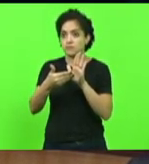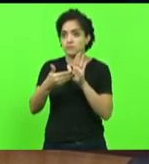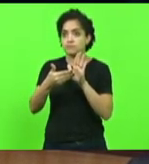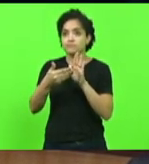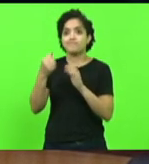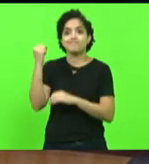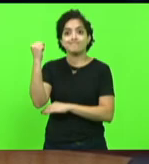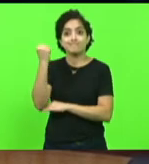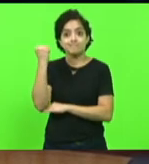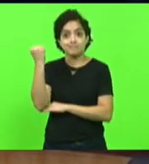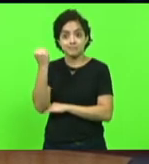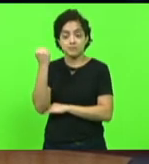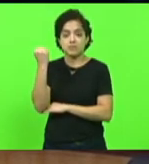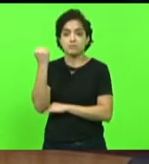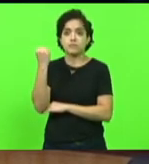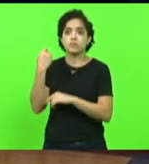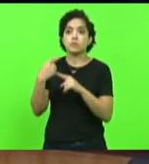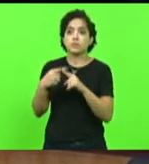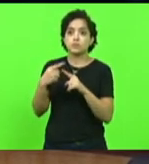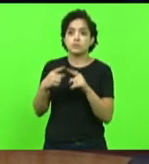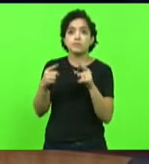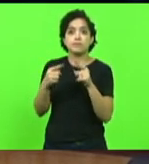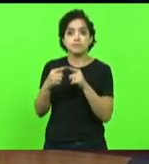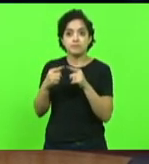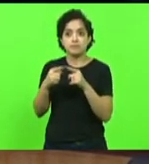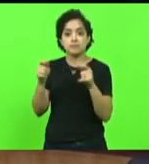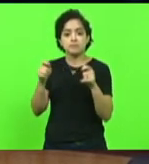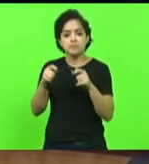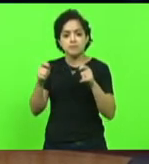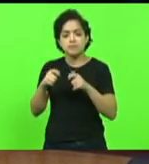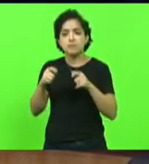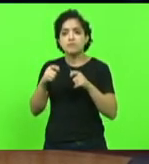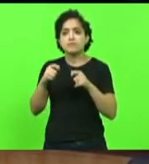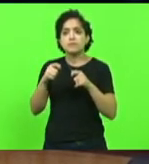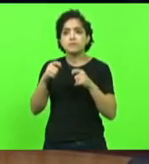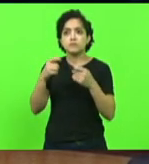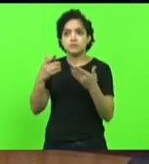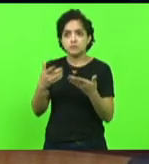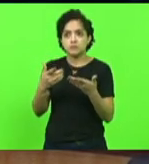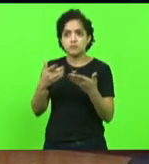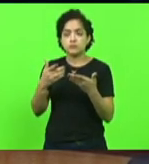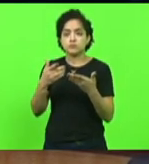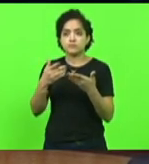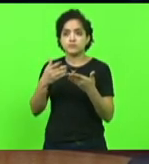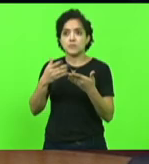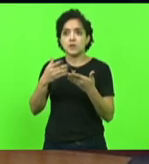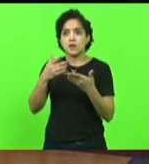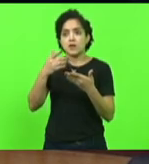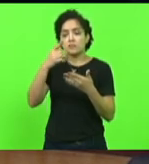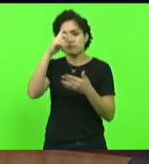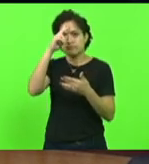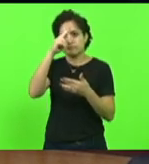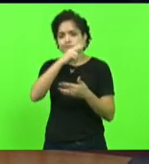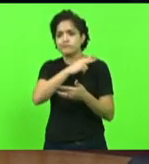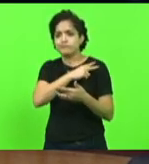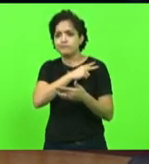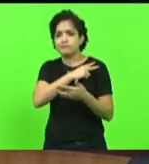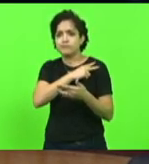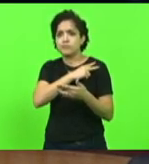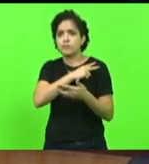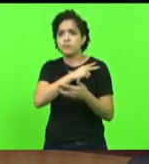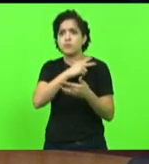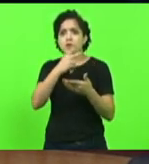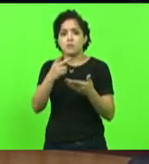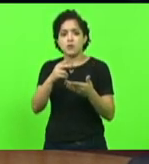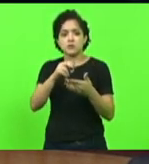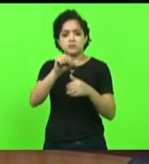equívocos. Em primeiro lugar, ele permite que um pai e mãe, tendo o ensino médio, possa substituir a